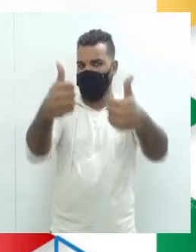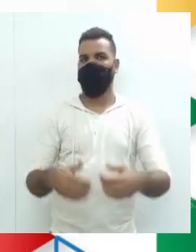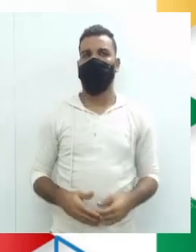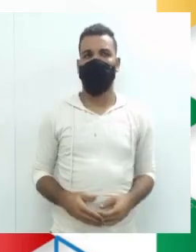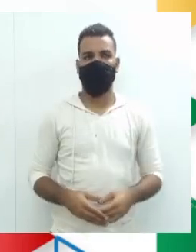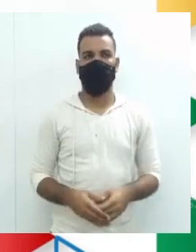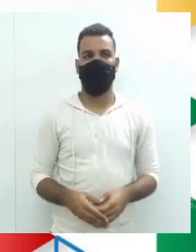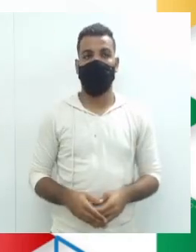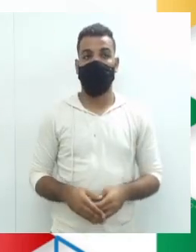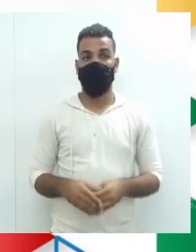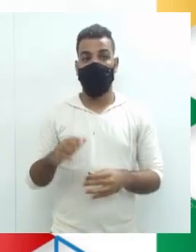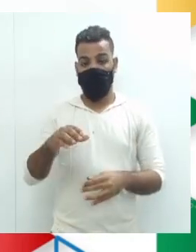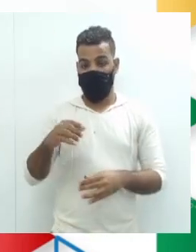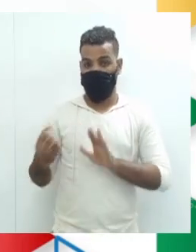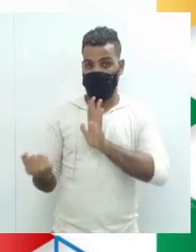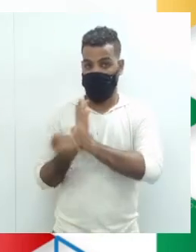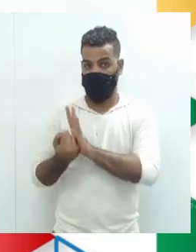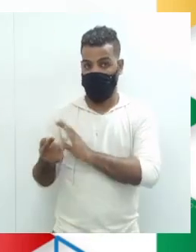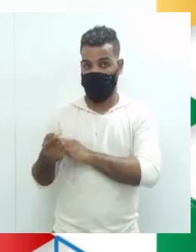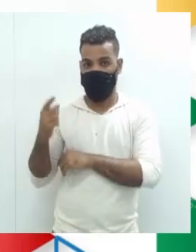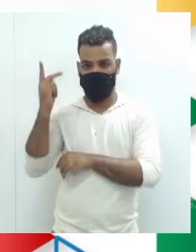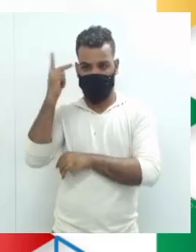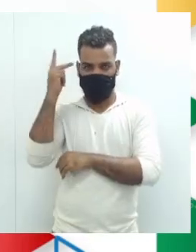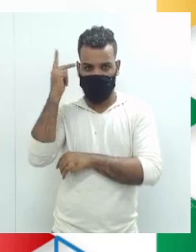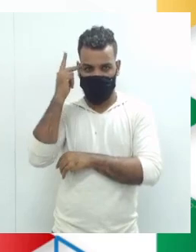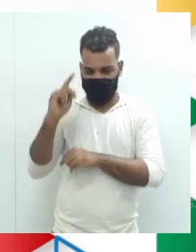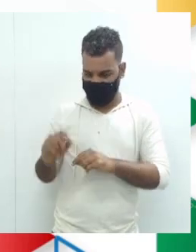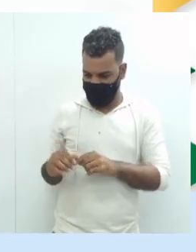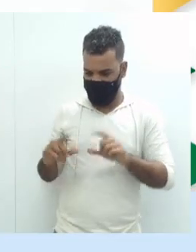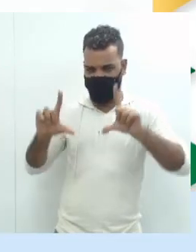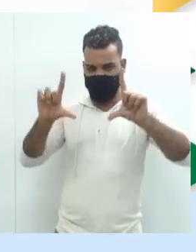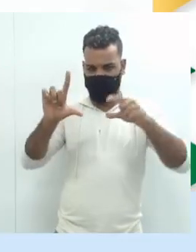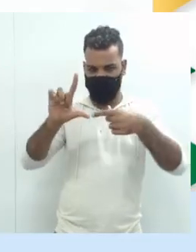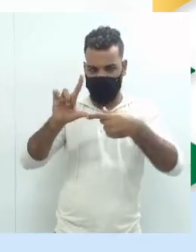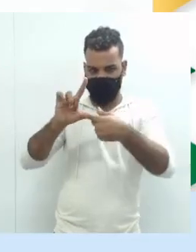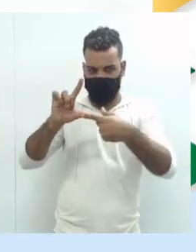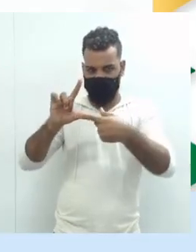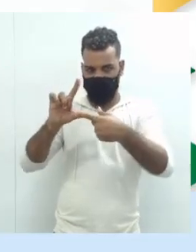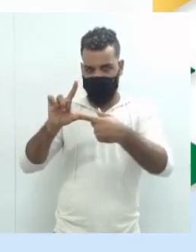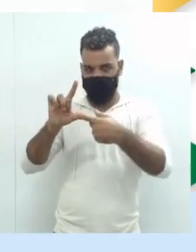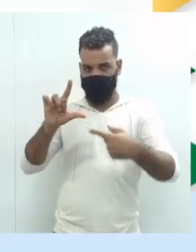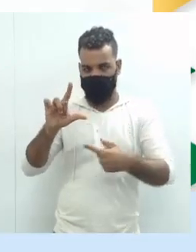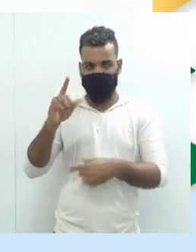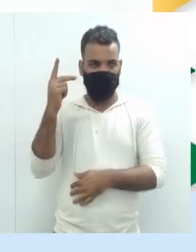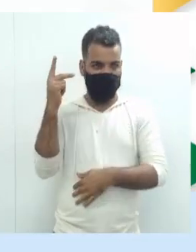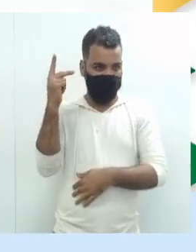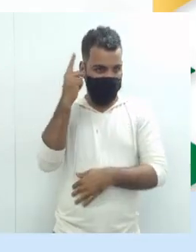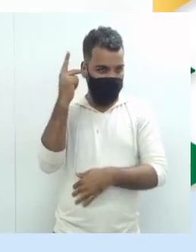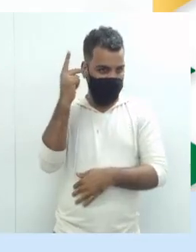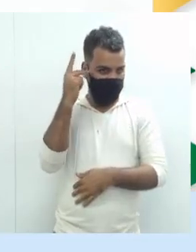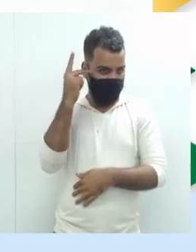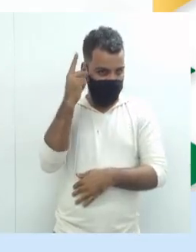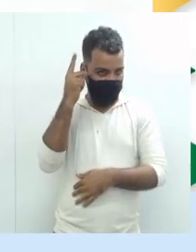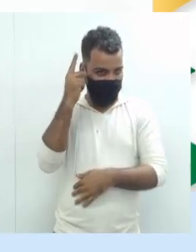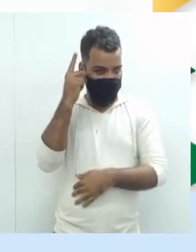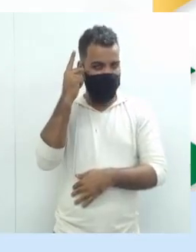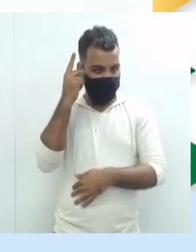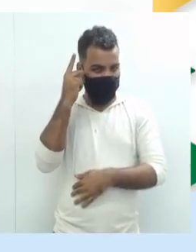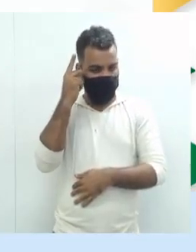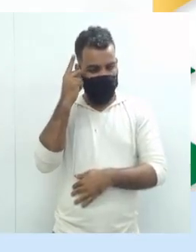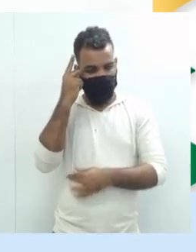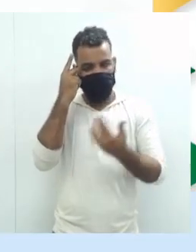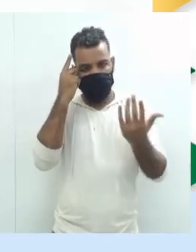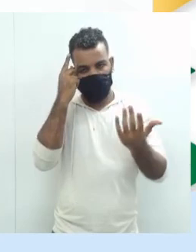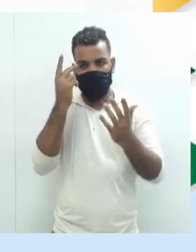a assinatura. Temos aí governo de São Paulo, né, mostrando de onde veio, né, essa campanha, né, quem